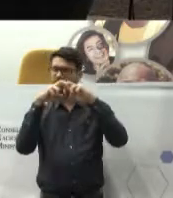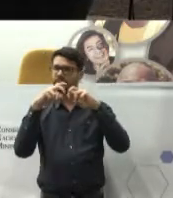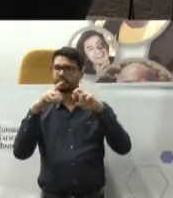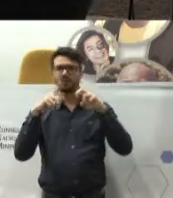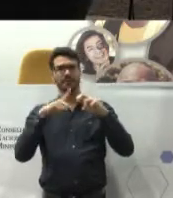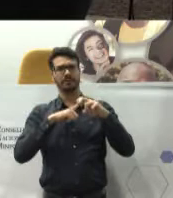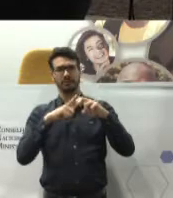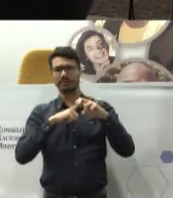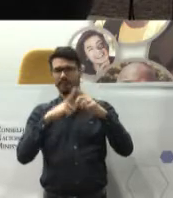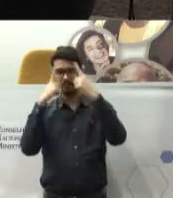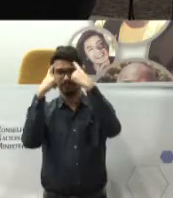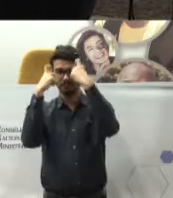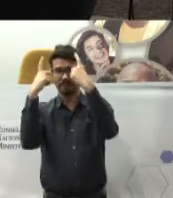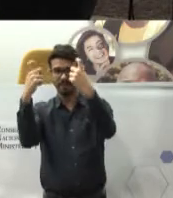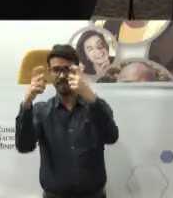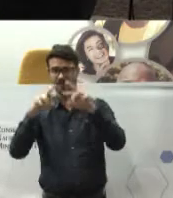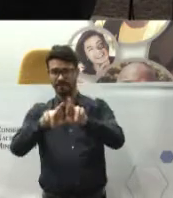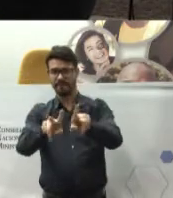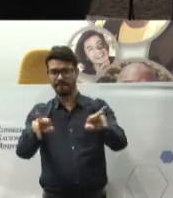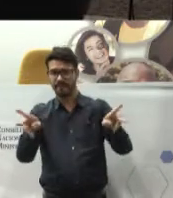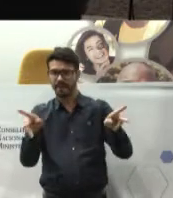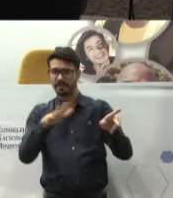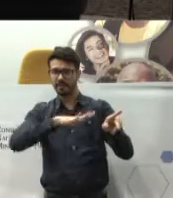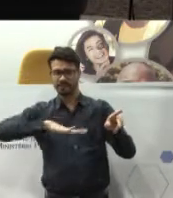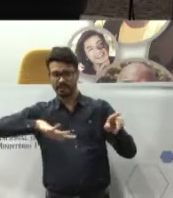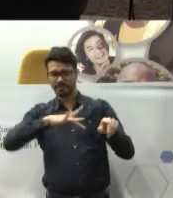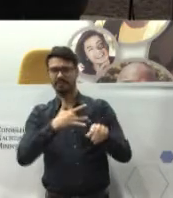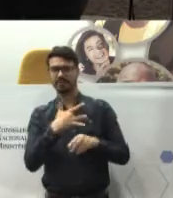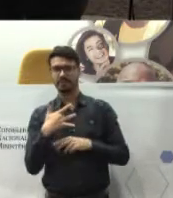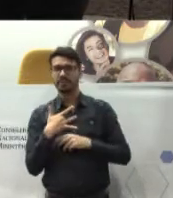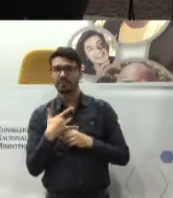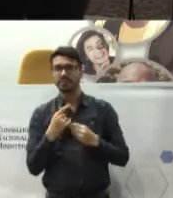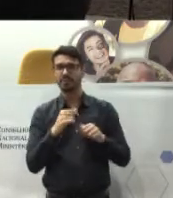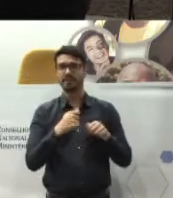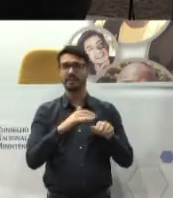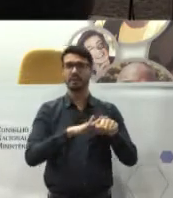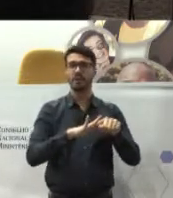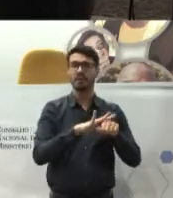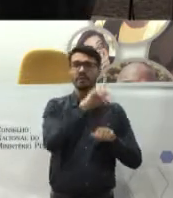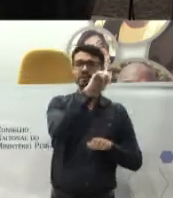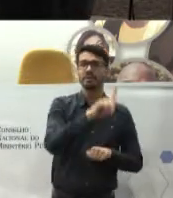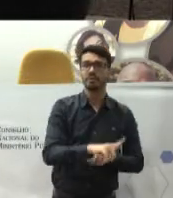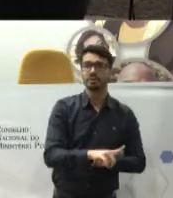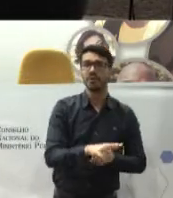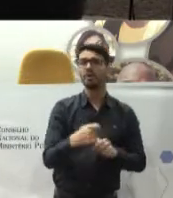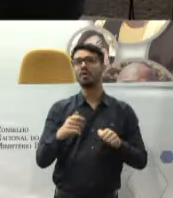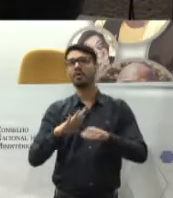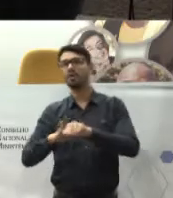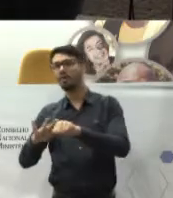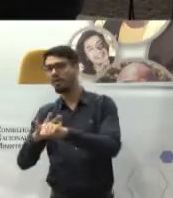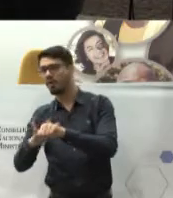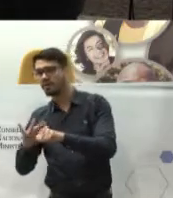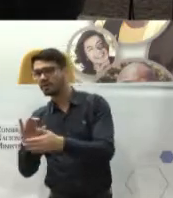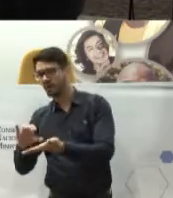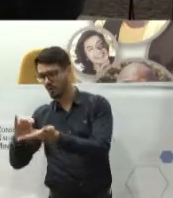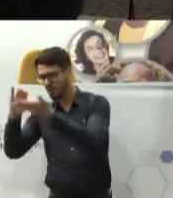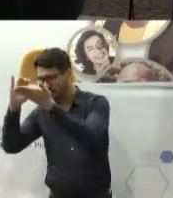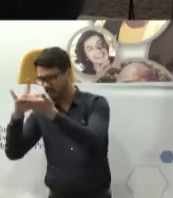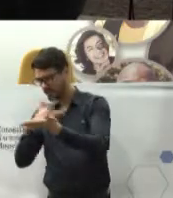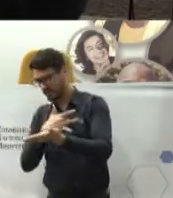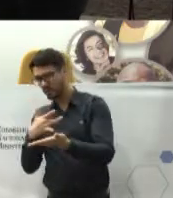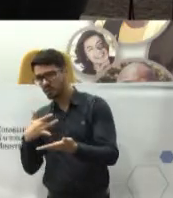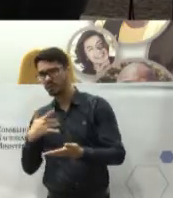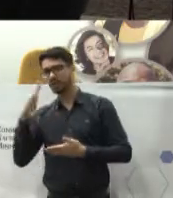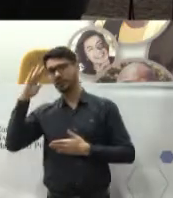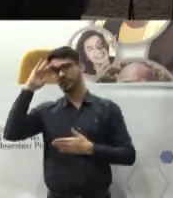Violência. Então, como é que trabalha isso na saúde? Temos que conversar com os gestores, conversar com a comunidade, com os conselhos de saúde, entendemos o